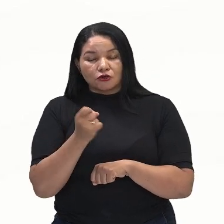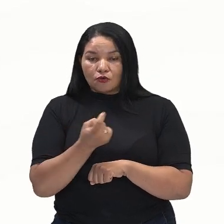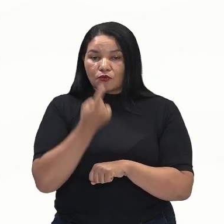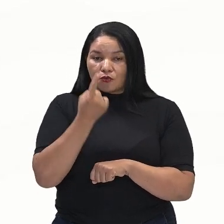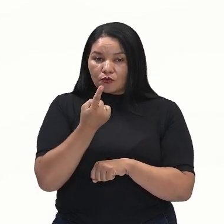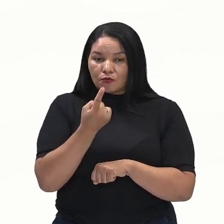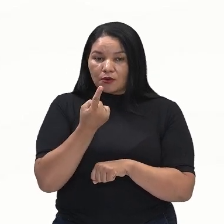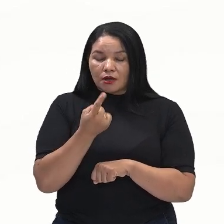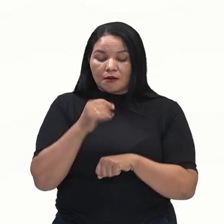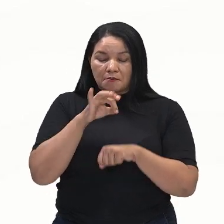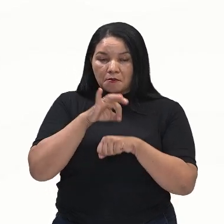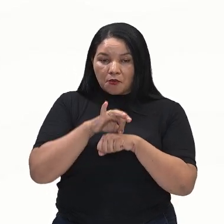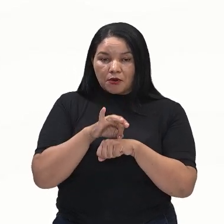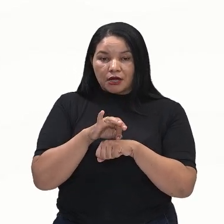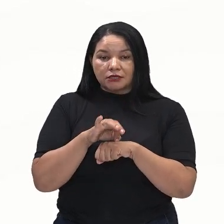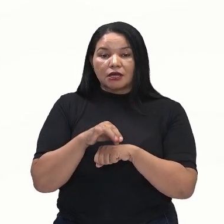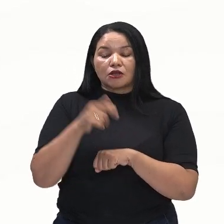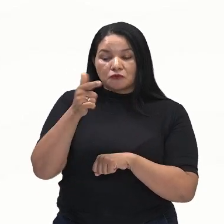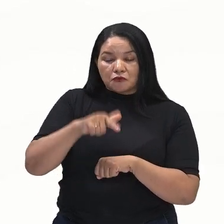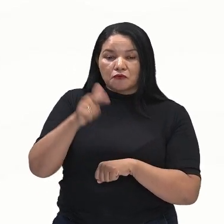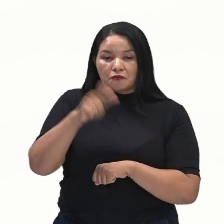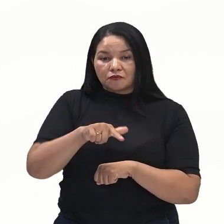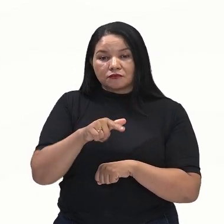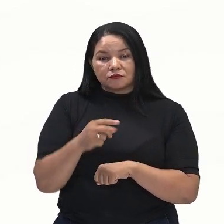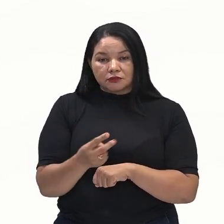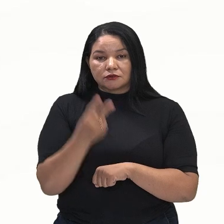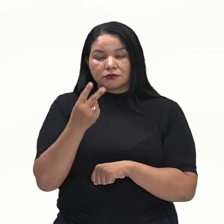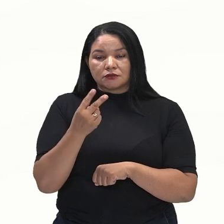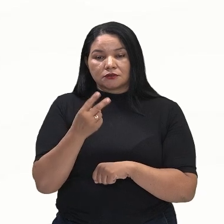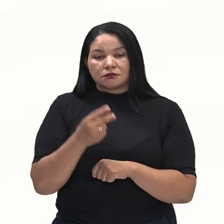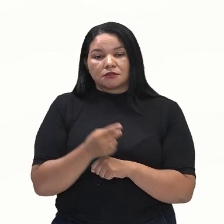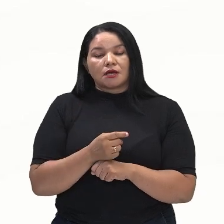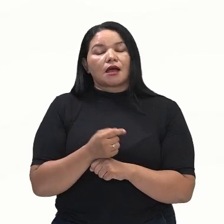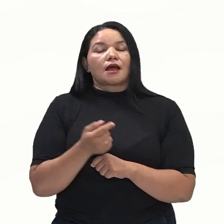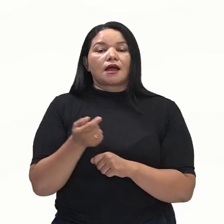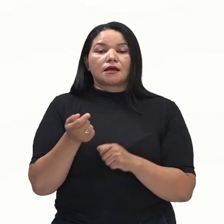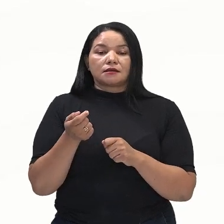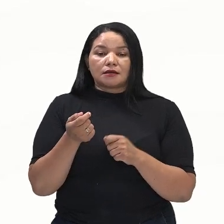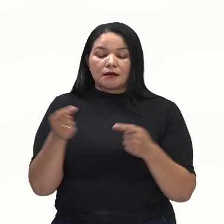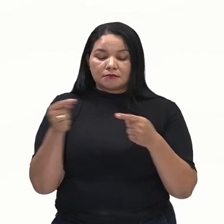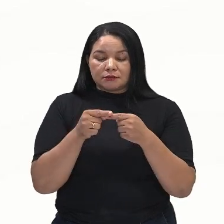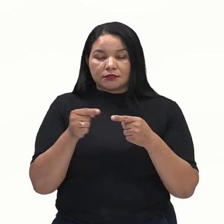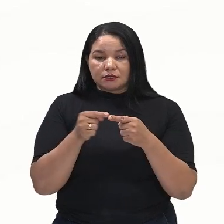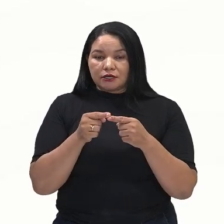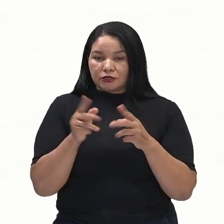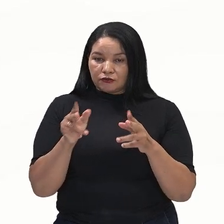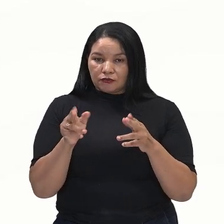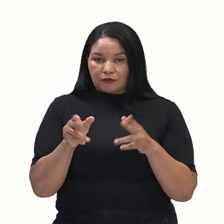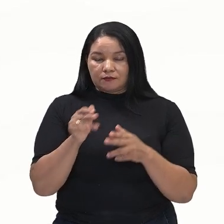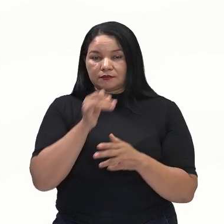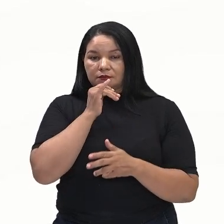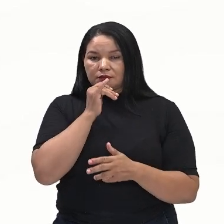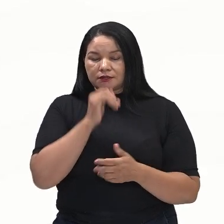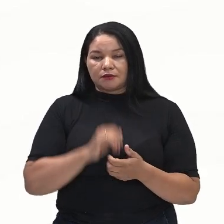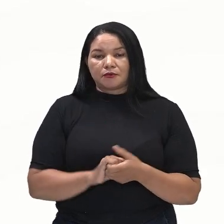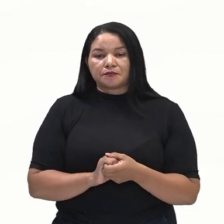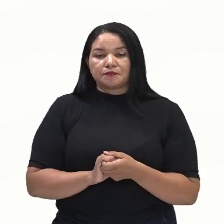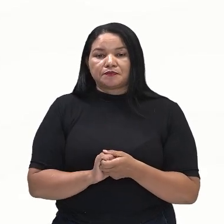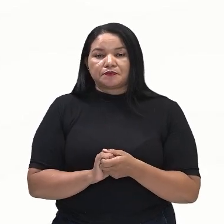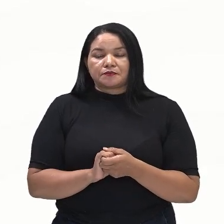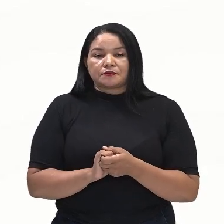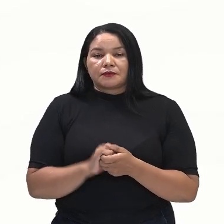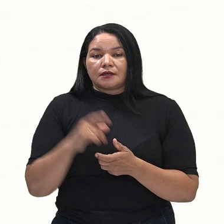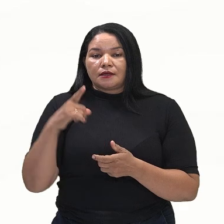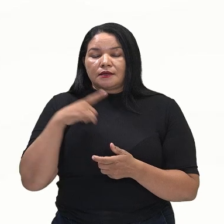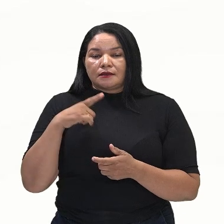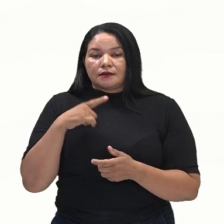se trata da mesma coisa, tá? Então vejamos. Aqui nesse caso também você tem